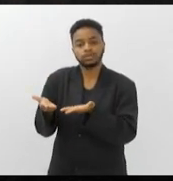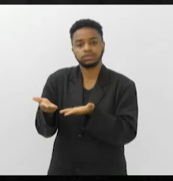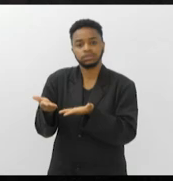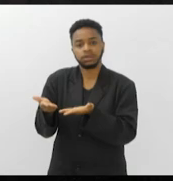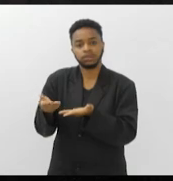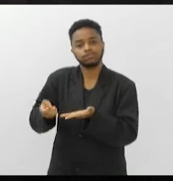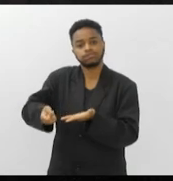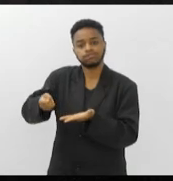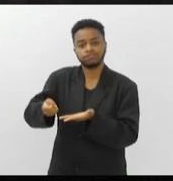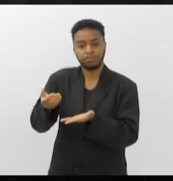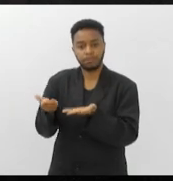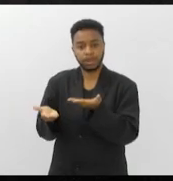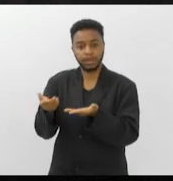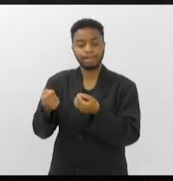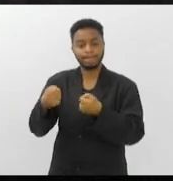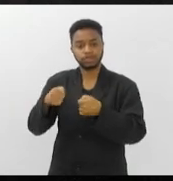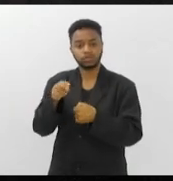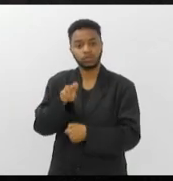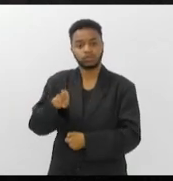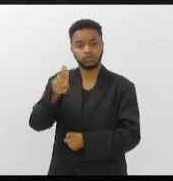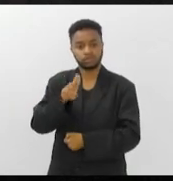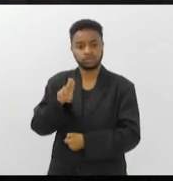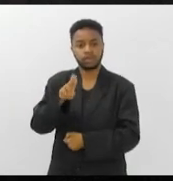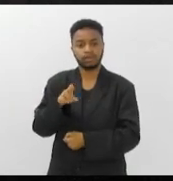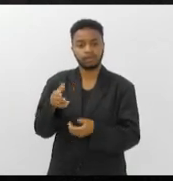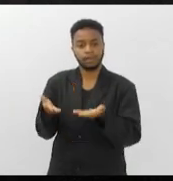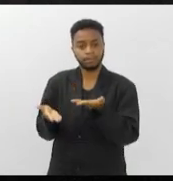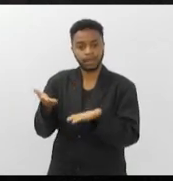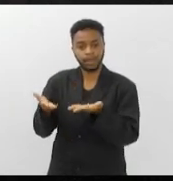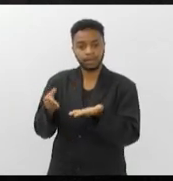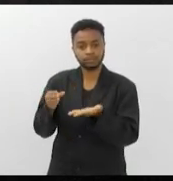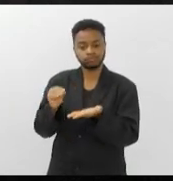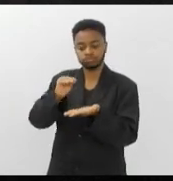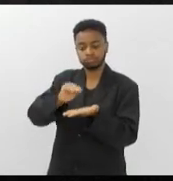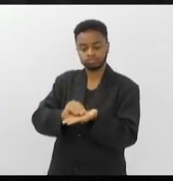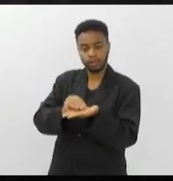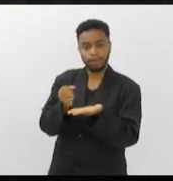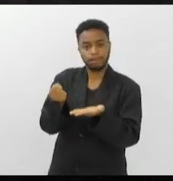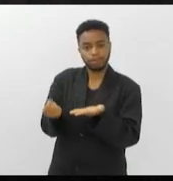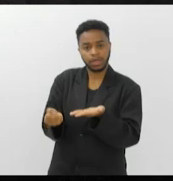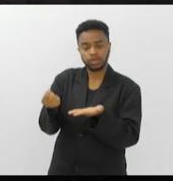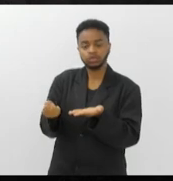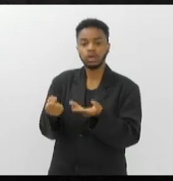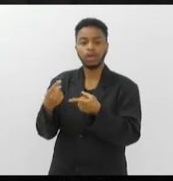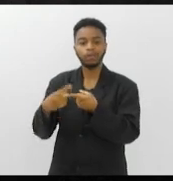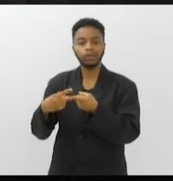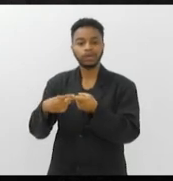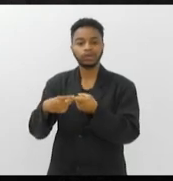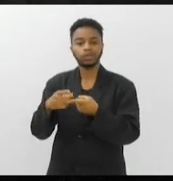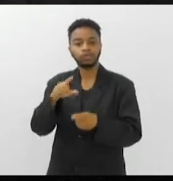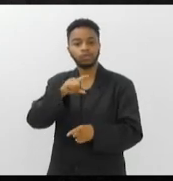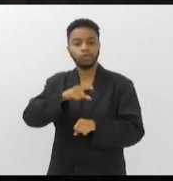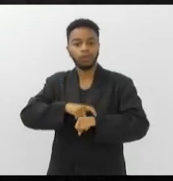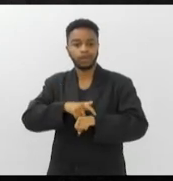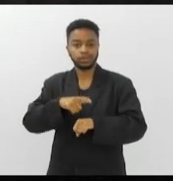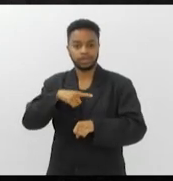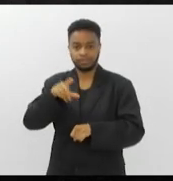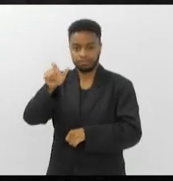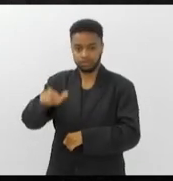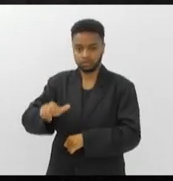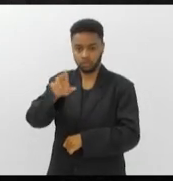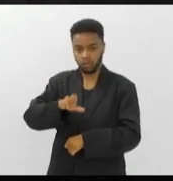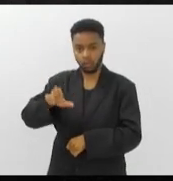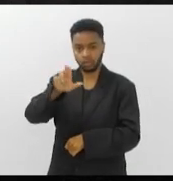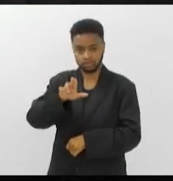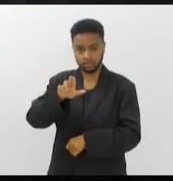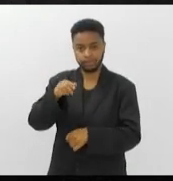O policial vai ter que andar com a balança de precisão dentro da viatura. Porque quando pegar o usuário, né, ele